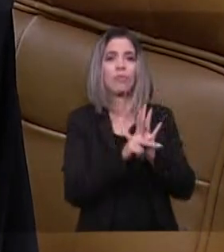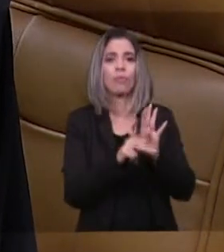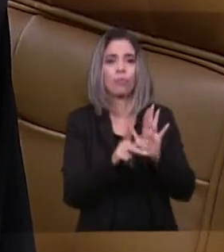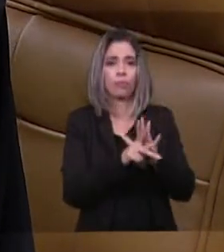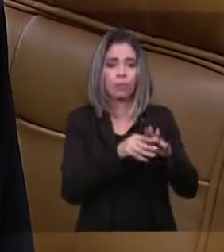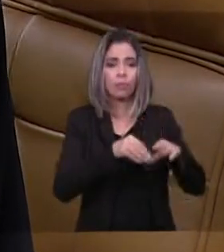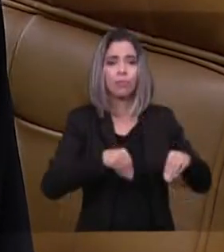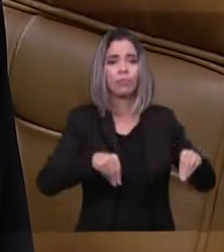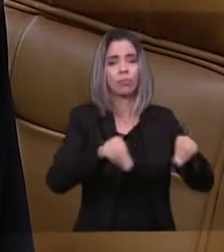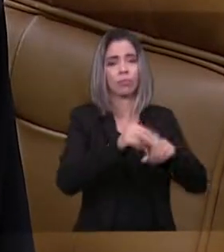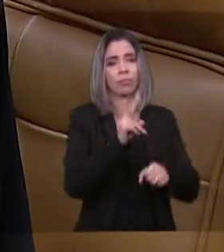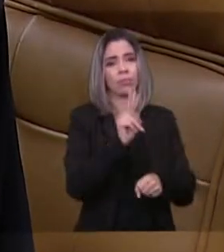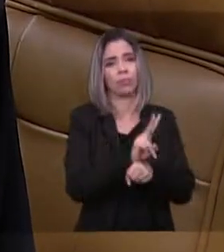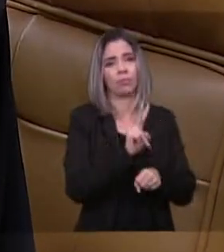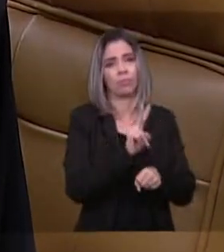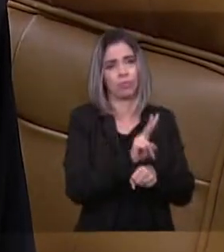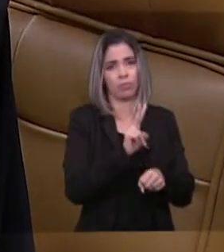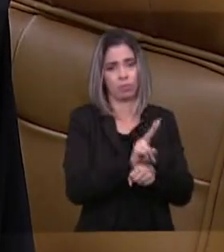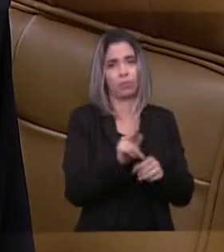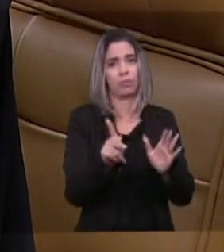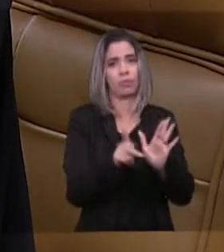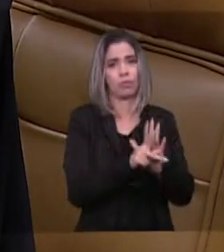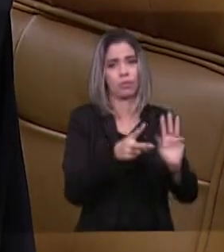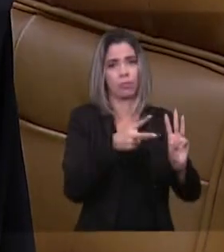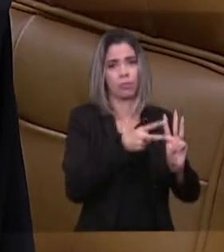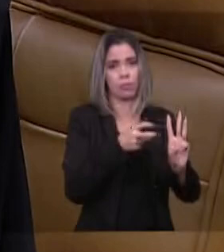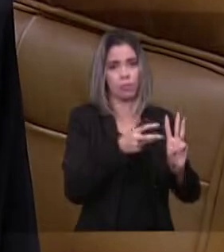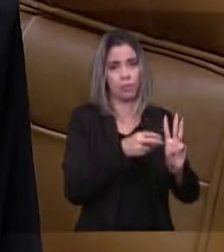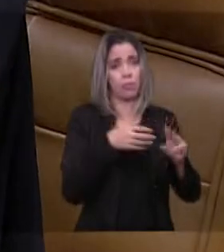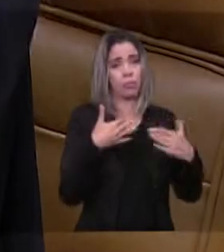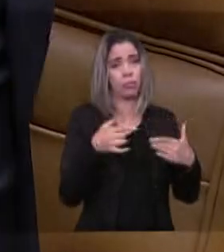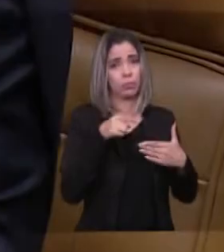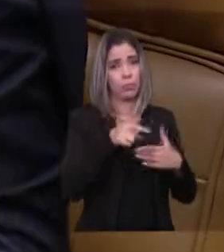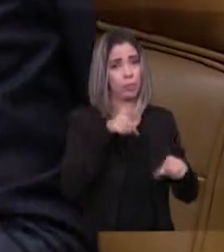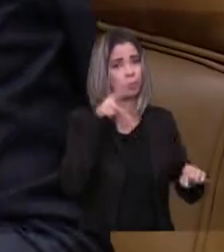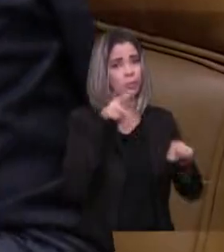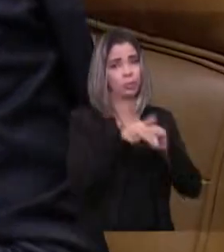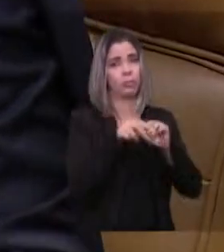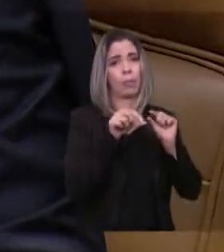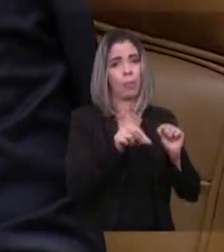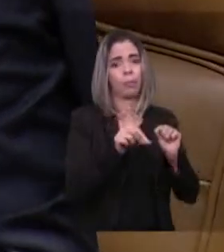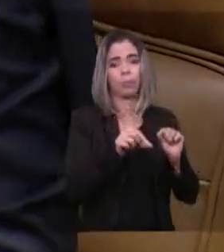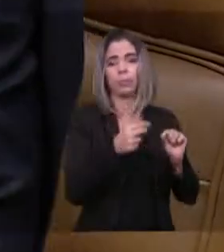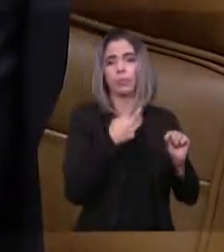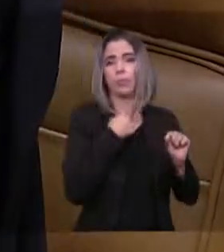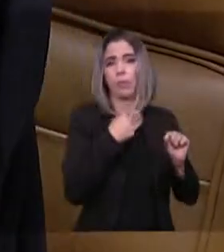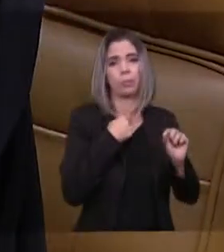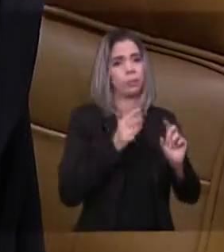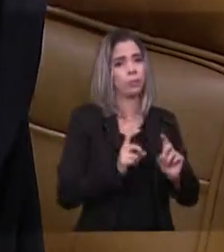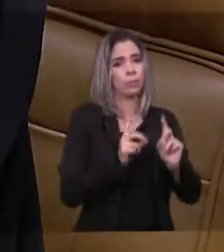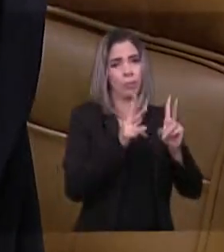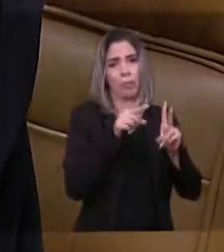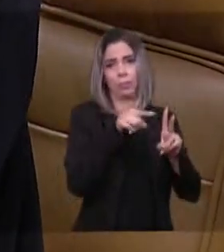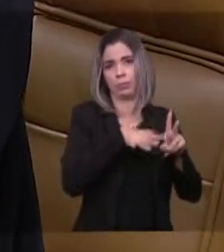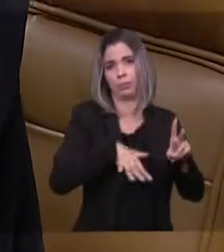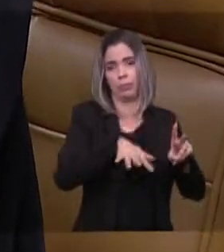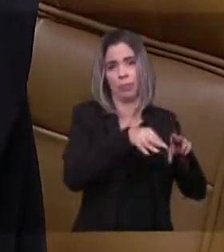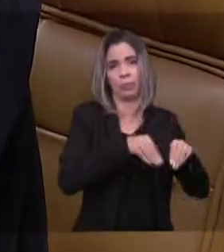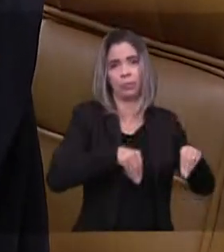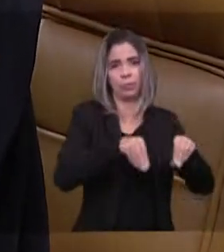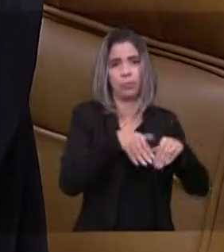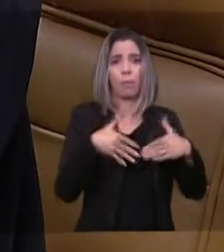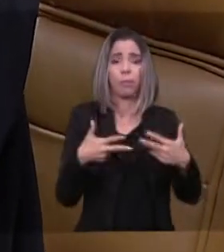se achem permanentemente localizados, sendo-lhes, no entanto, vedado alienar-as. Dispositivos semelhantes